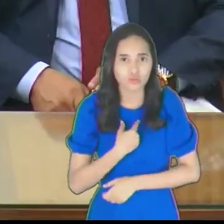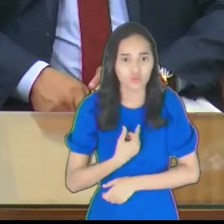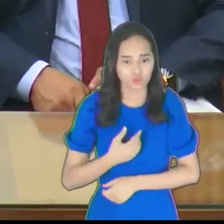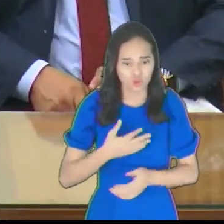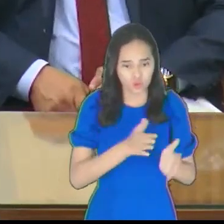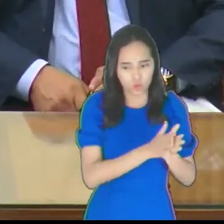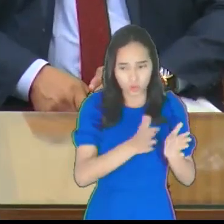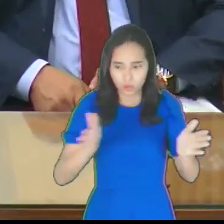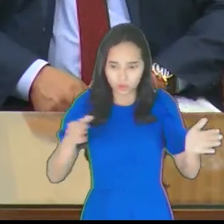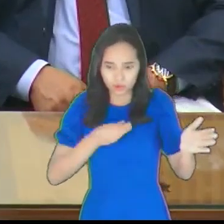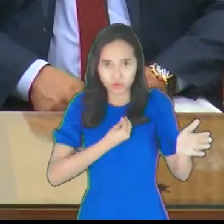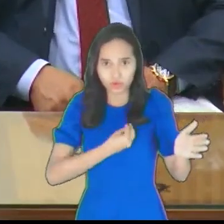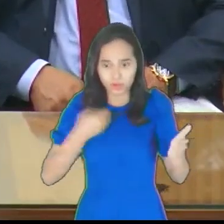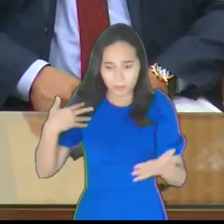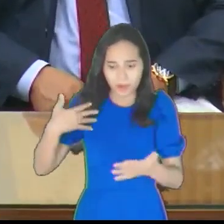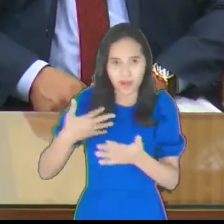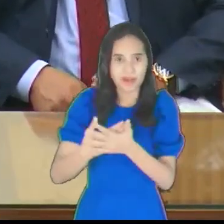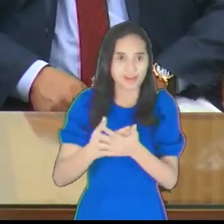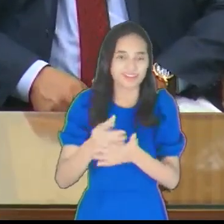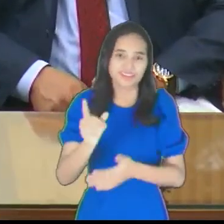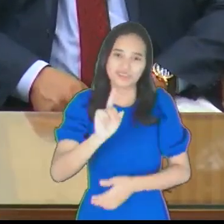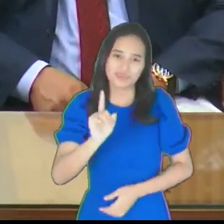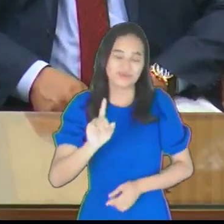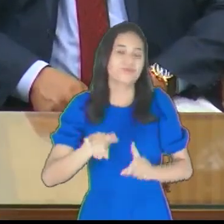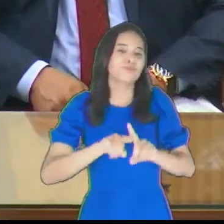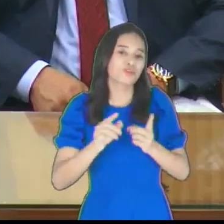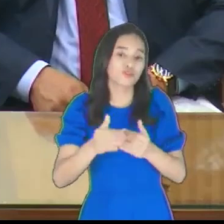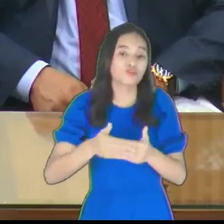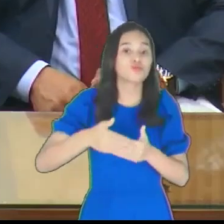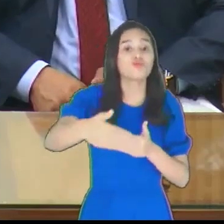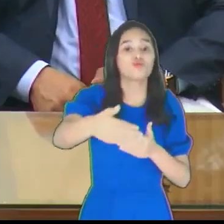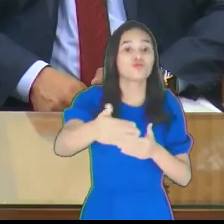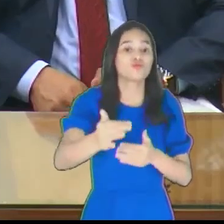os dias que virão para a nossa família.